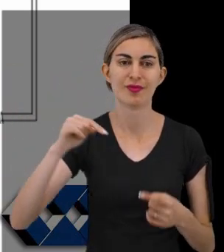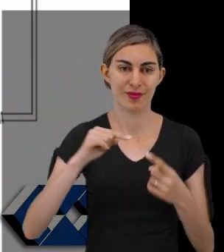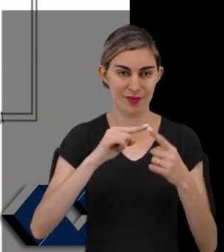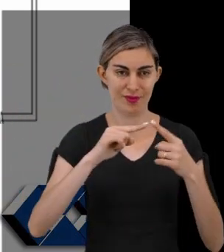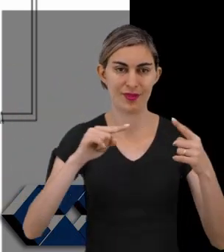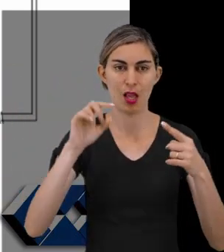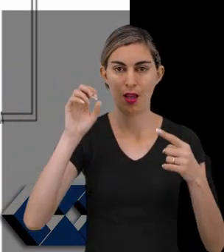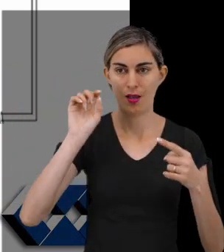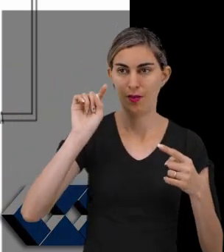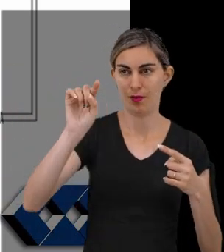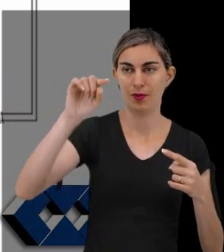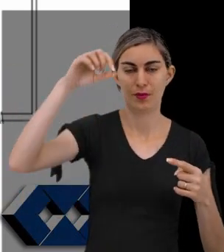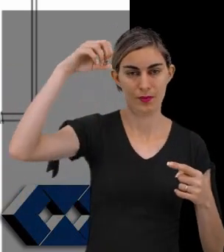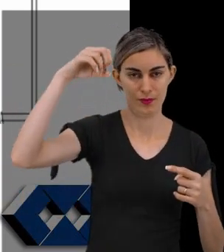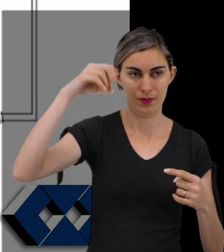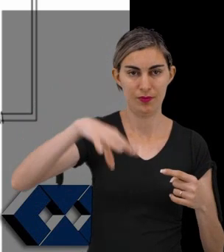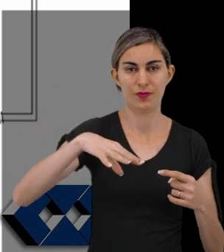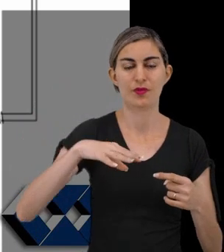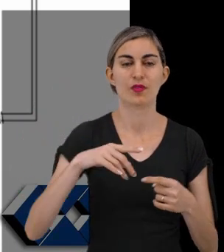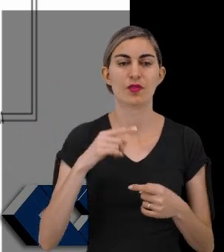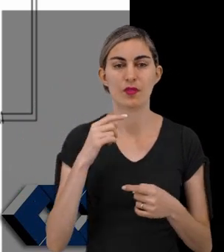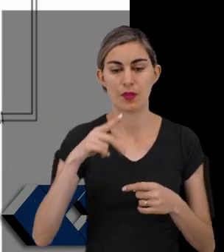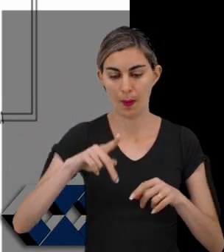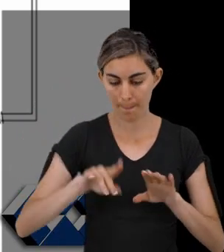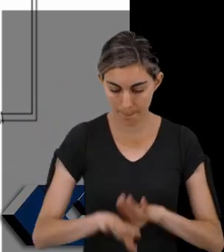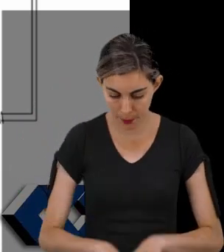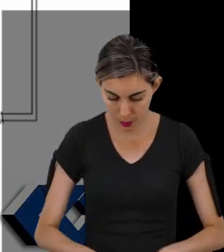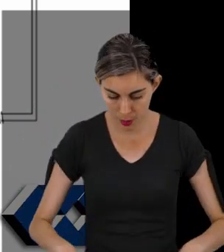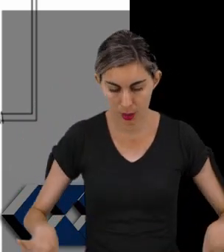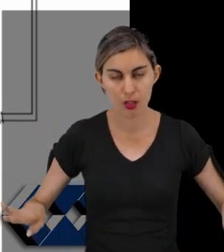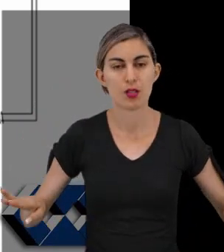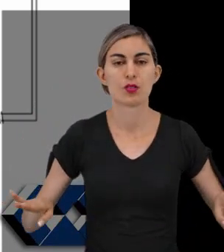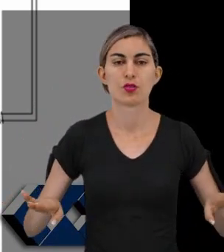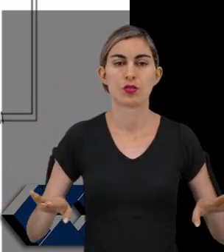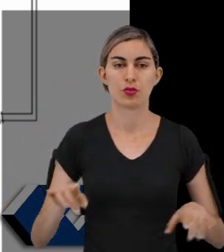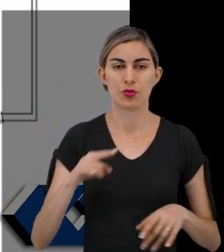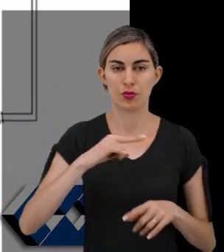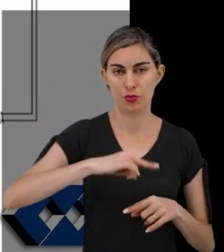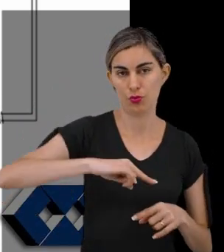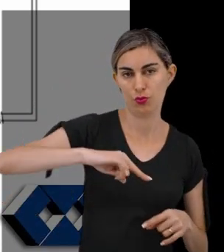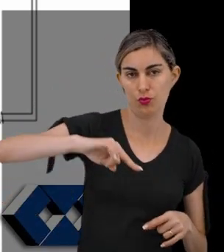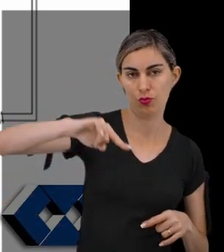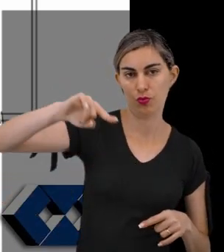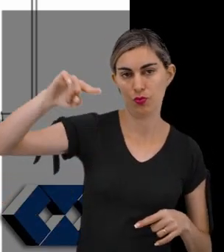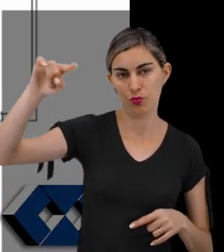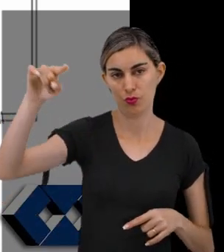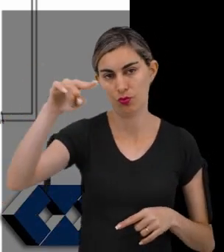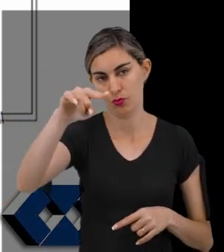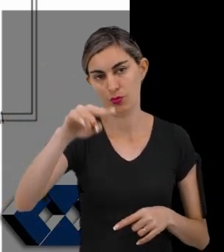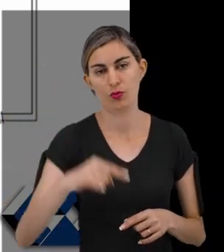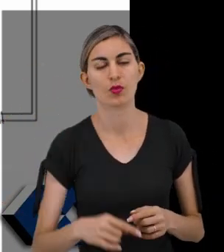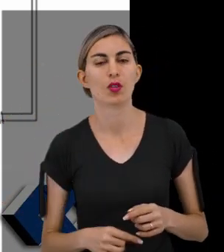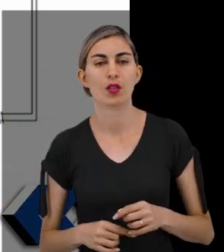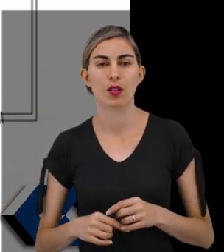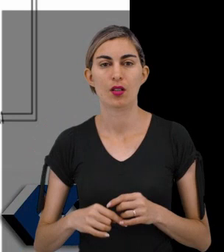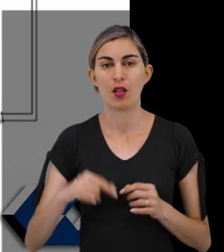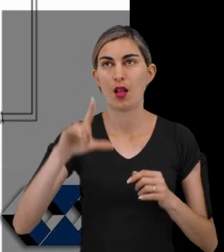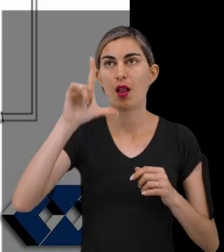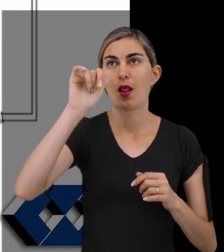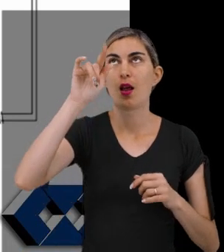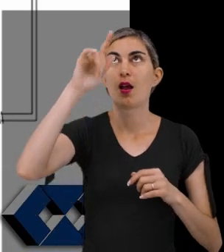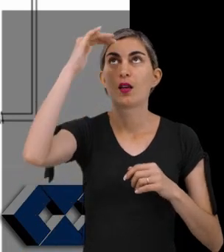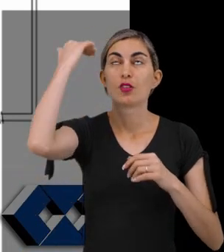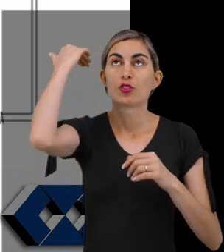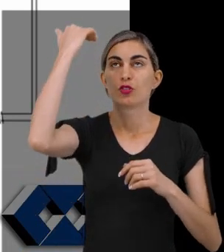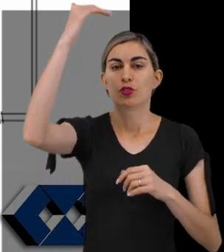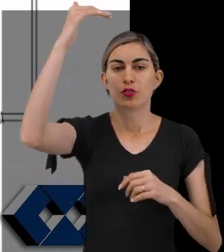que ele é embutido no piso, ou, por exemplo, esse aqui contínuo, que ele seria um eletroduto embutido na laje, né, que liga